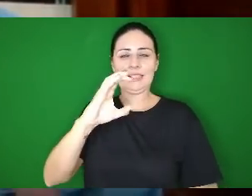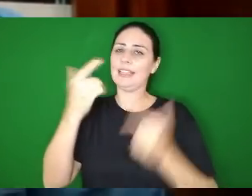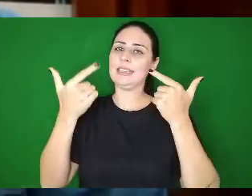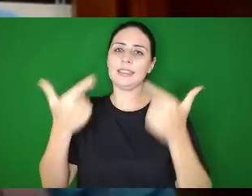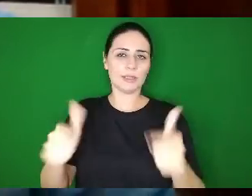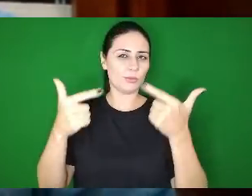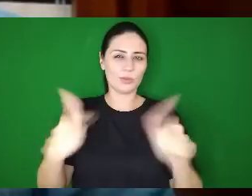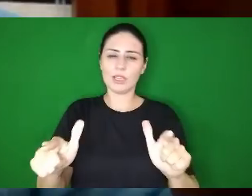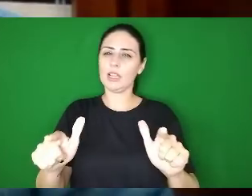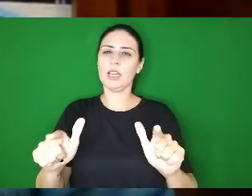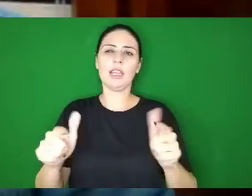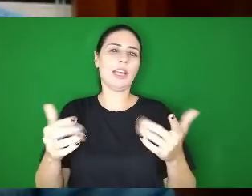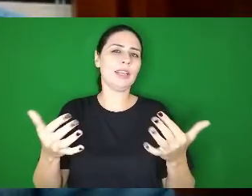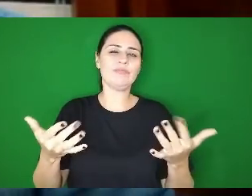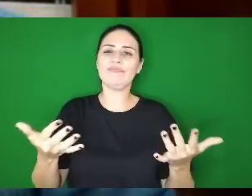ela não tem